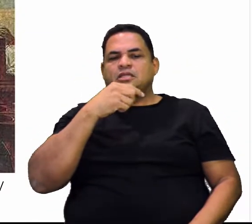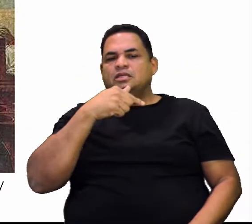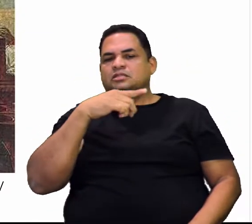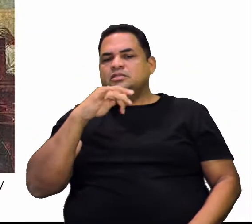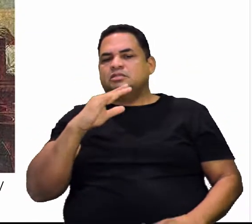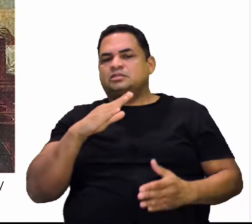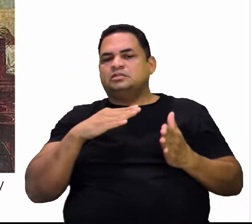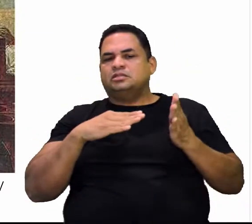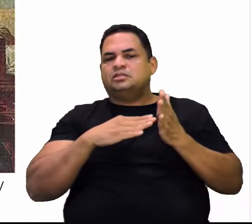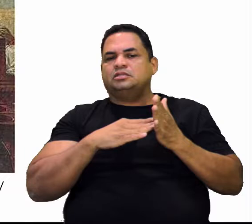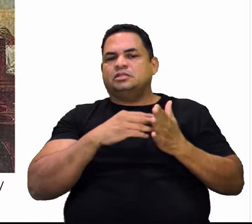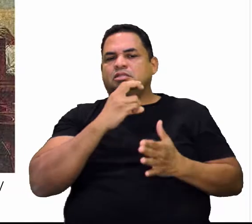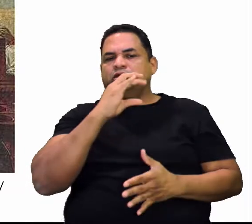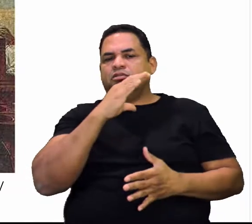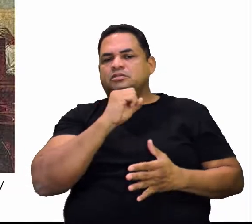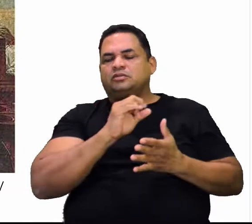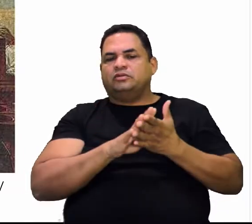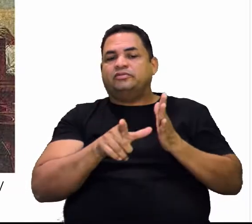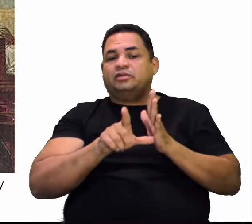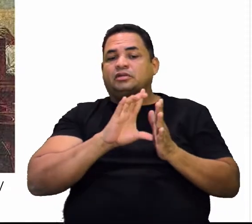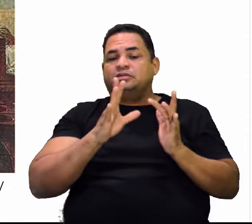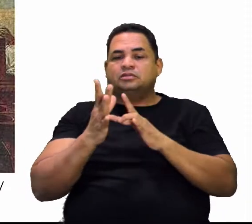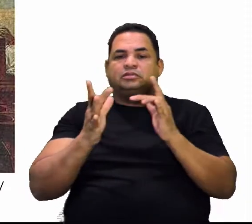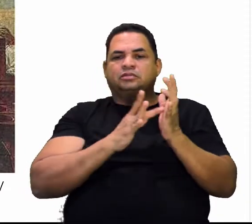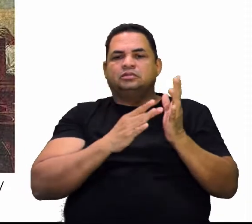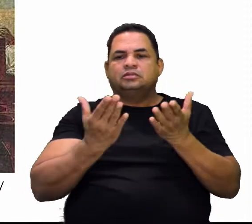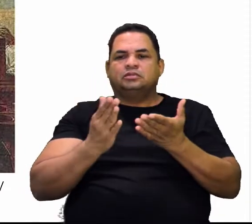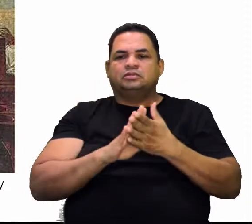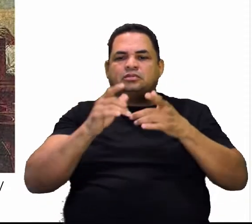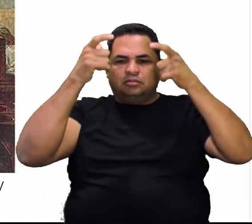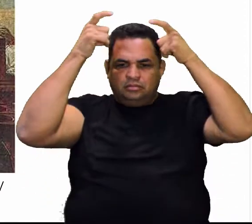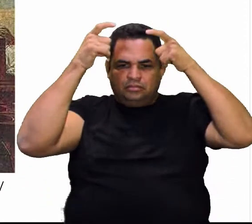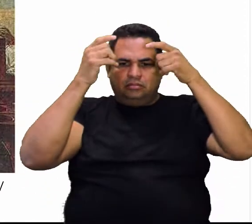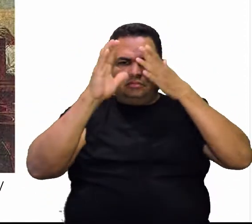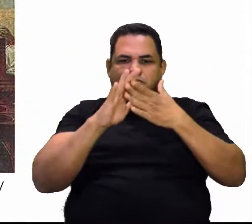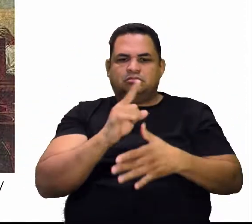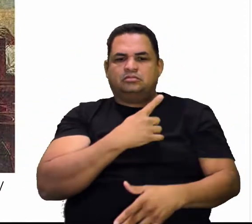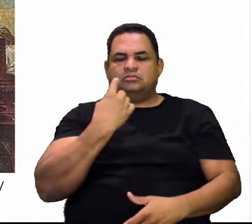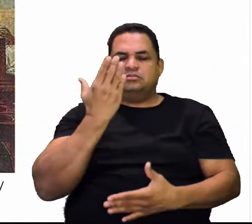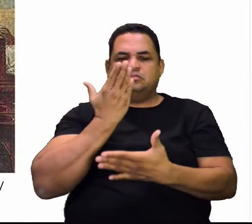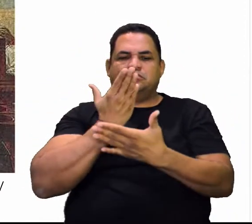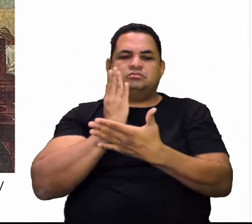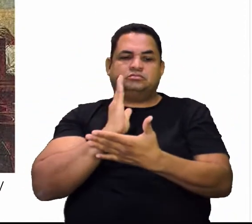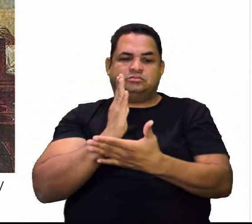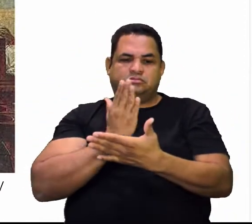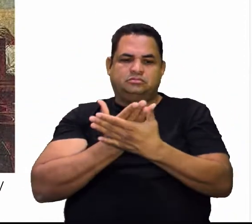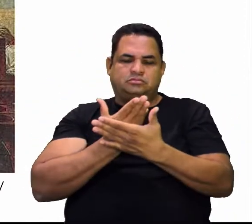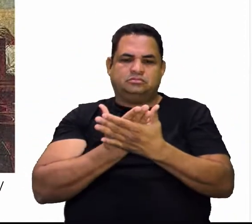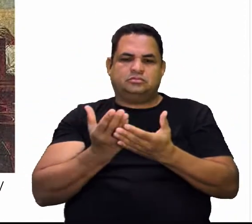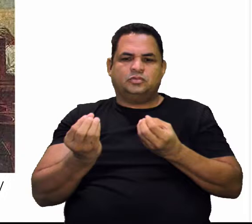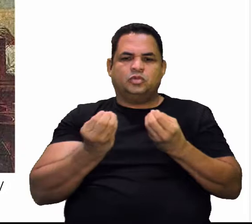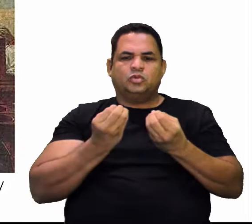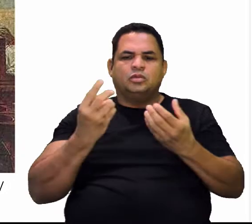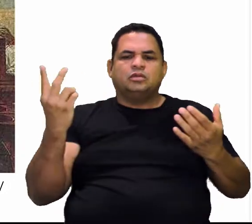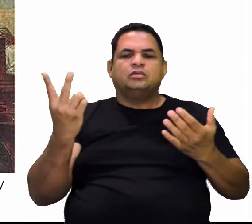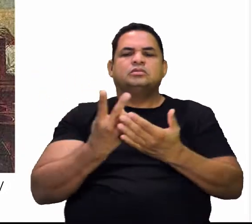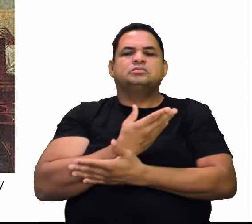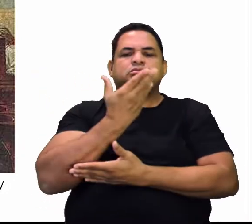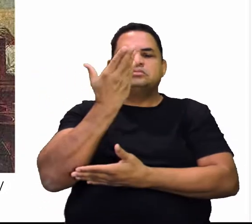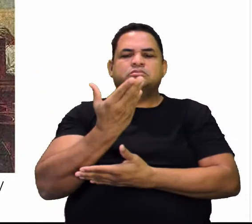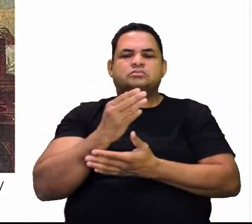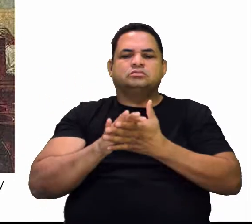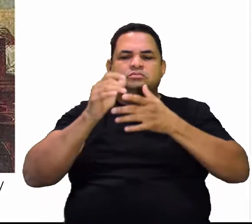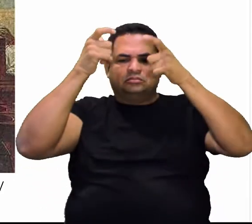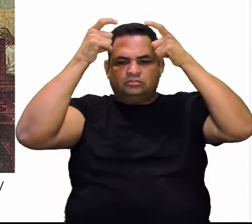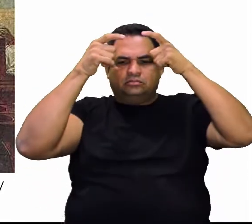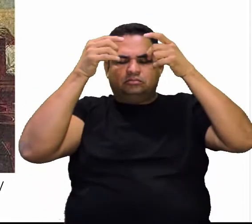a 509 a.C. Ela vai ser uma monarquia, que nós já vimos lá atrás aí. Como é que se dá essa